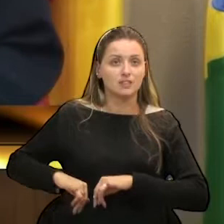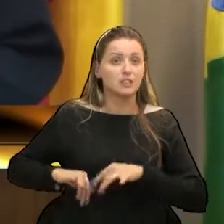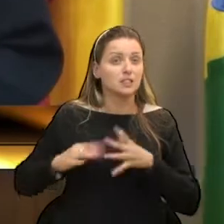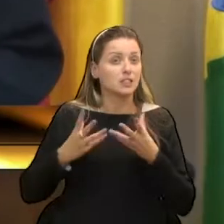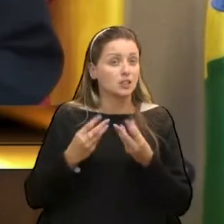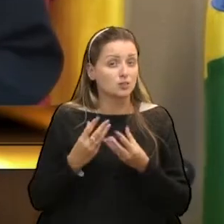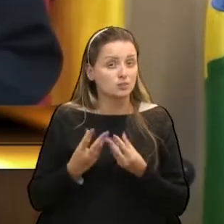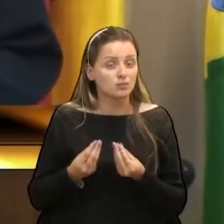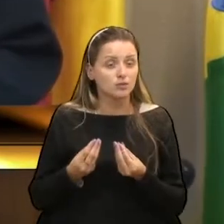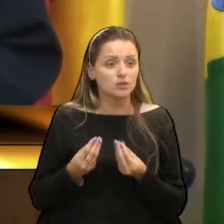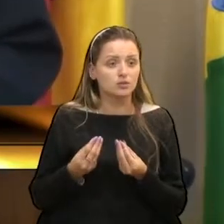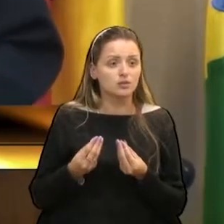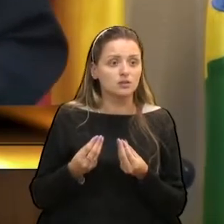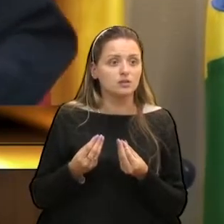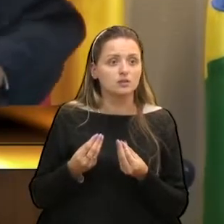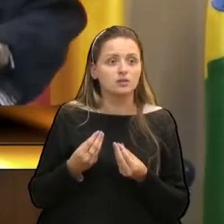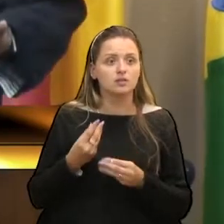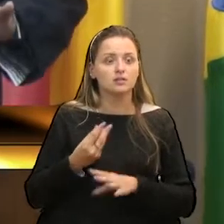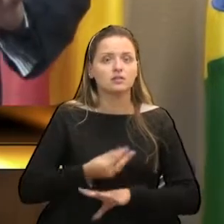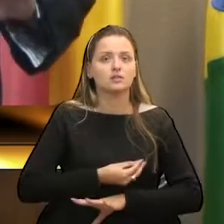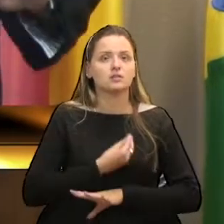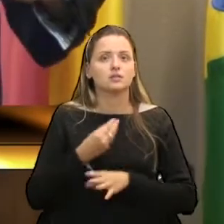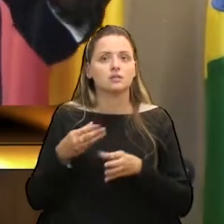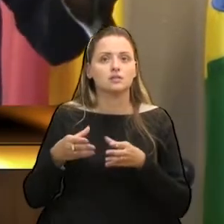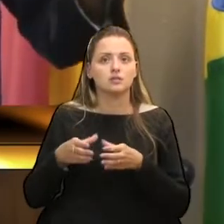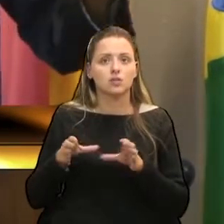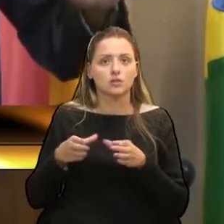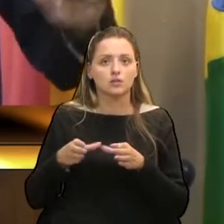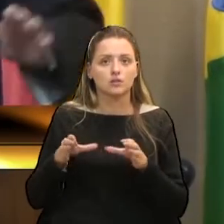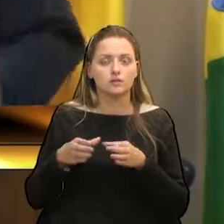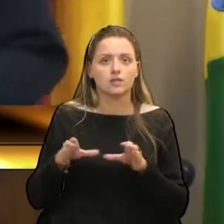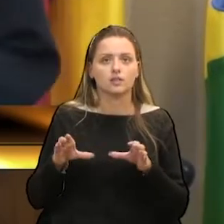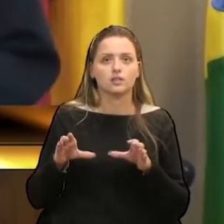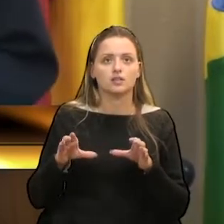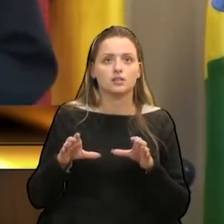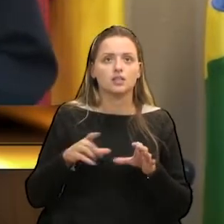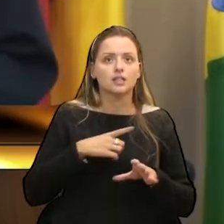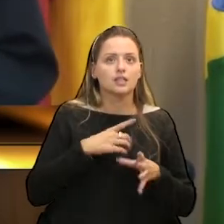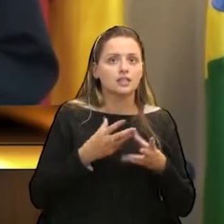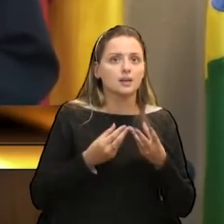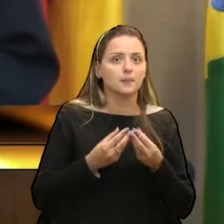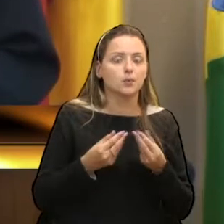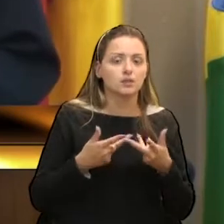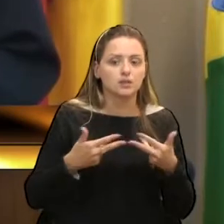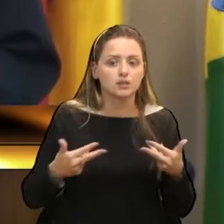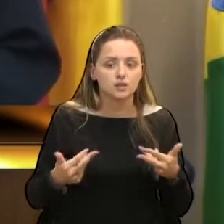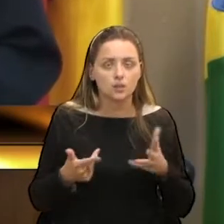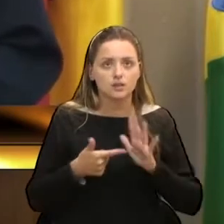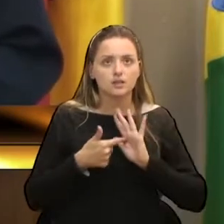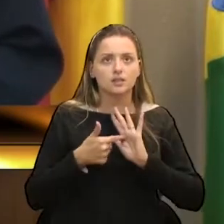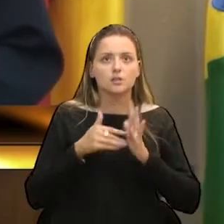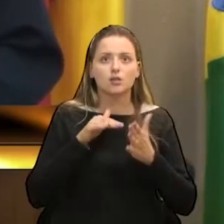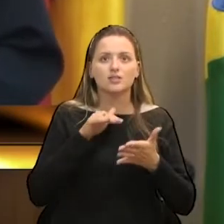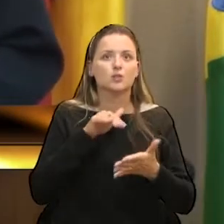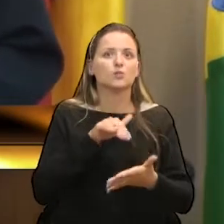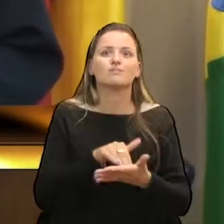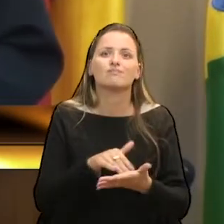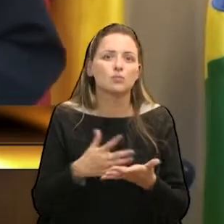muitas vicissitudes. O abismo é muito presente,